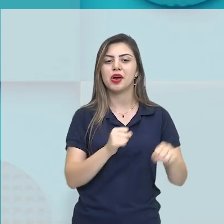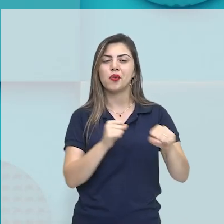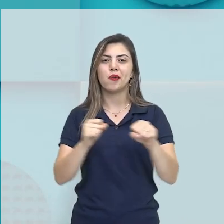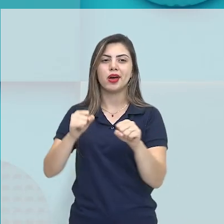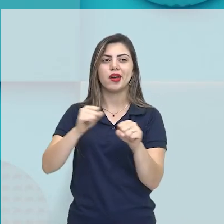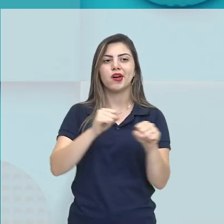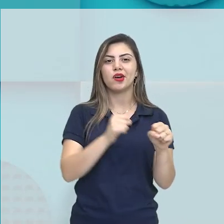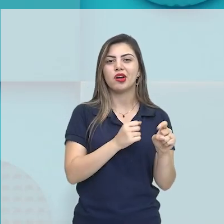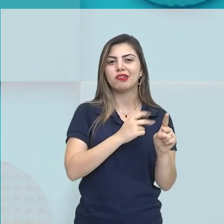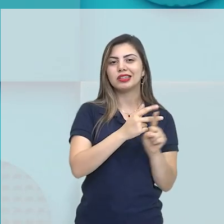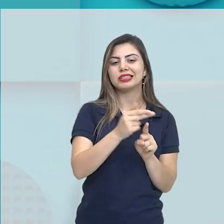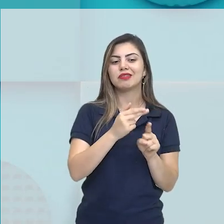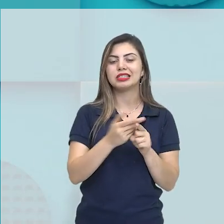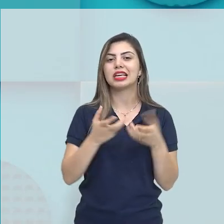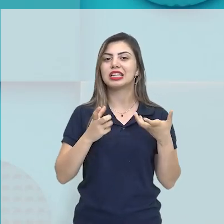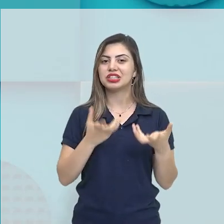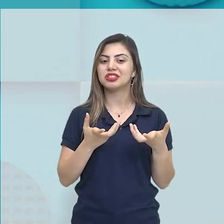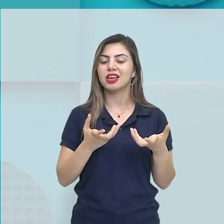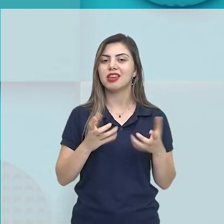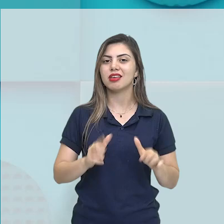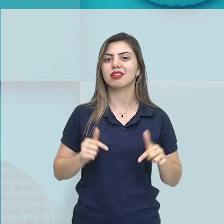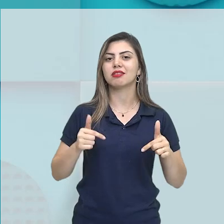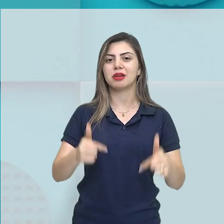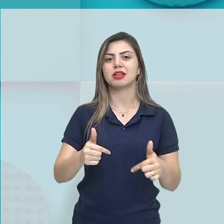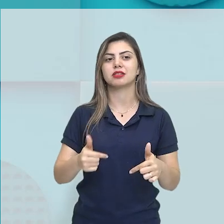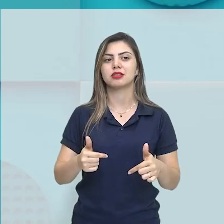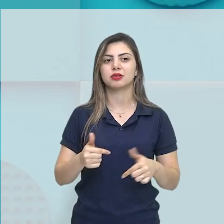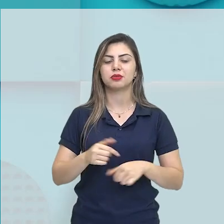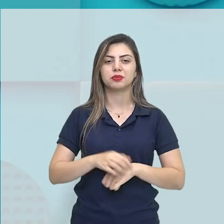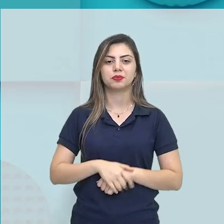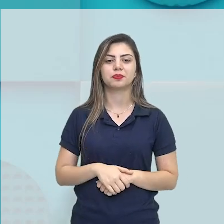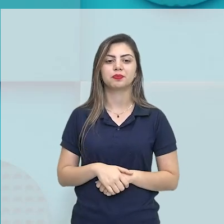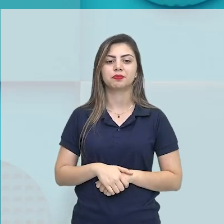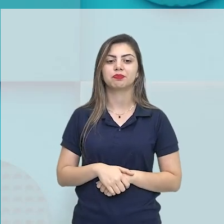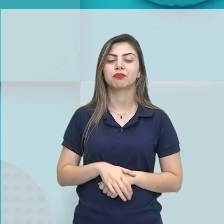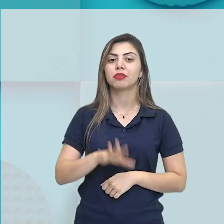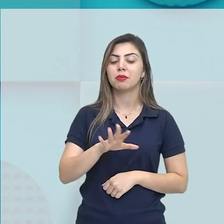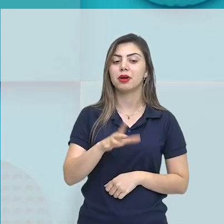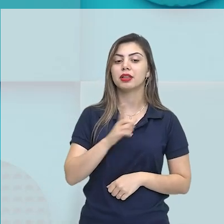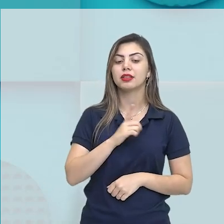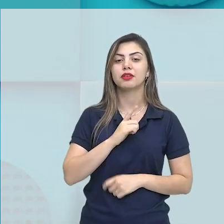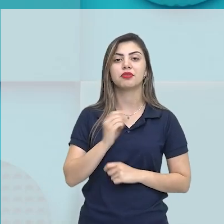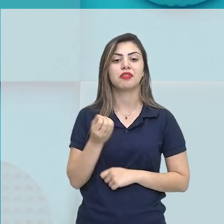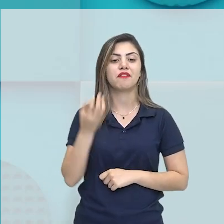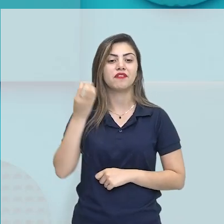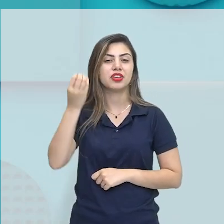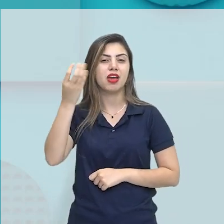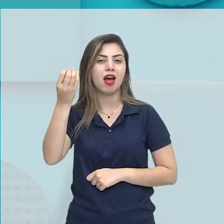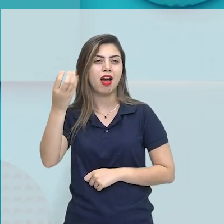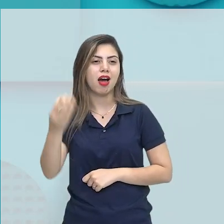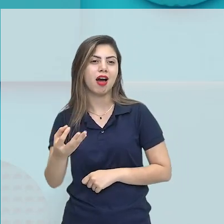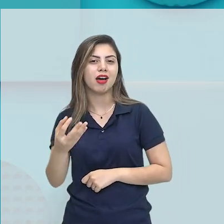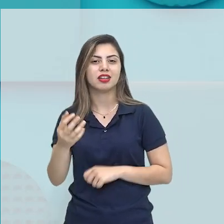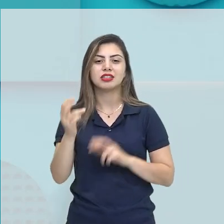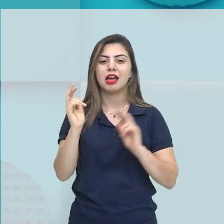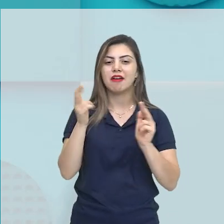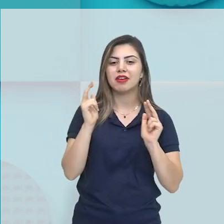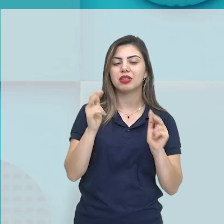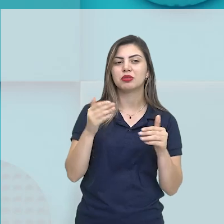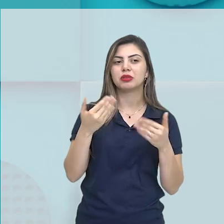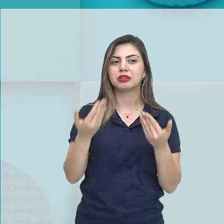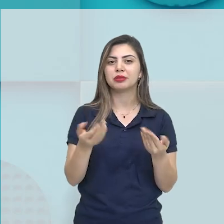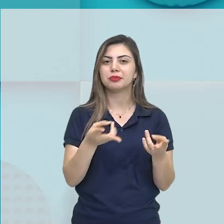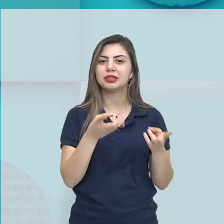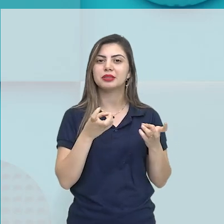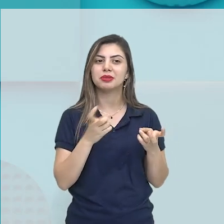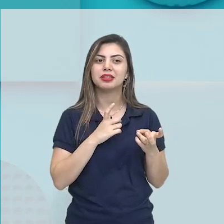grandes atitudes, né? E nós vamos ter também viagens e aventuras. A narrativa ela é marcada